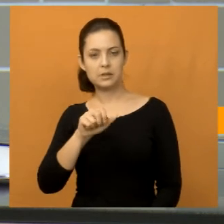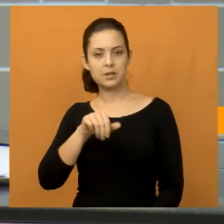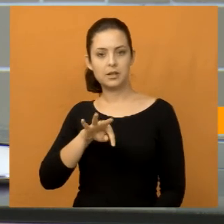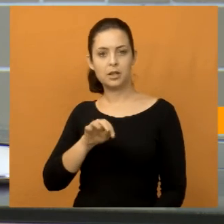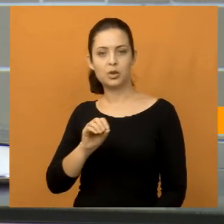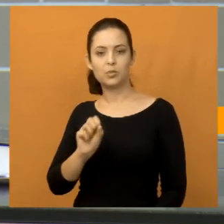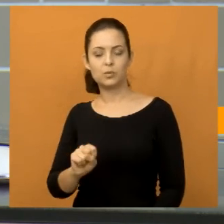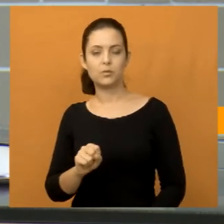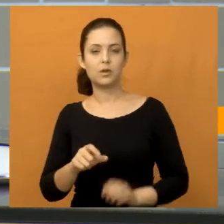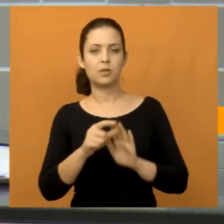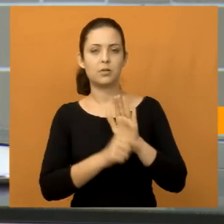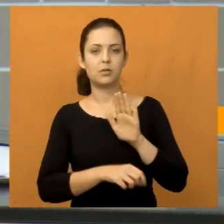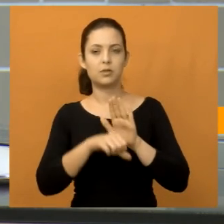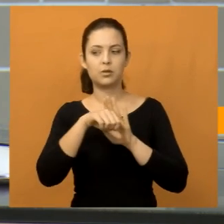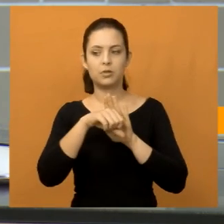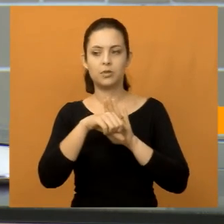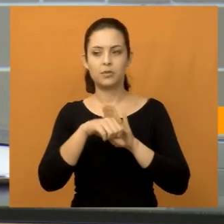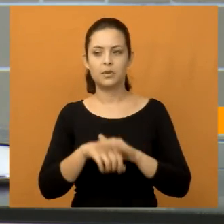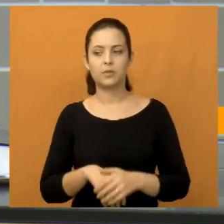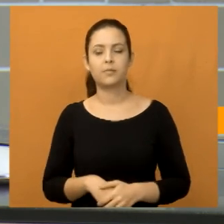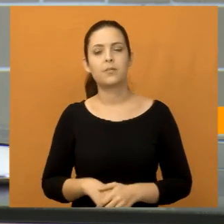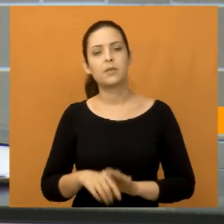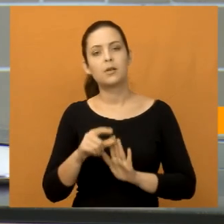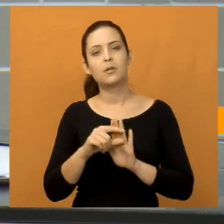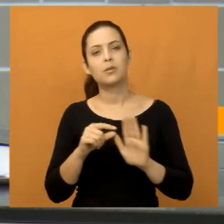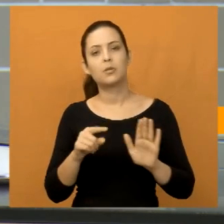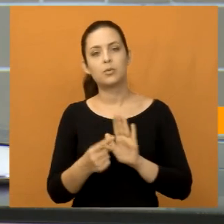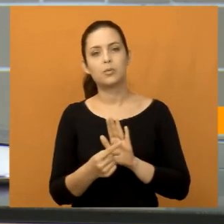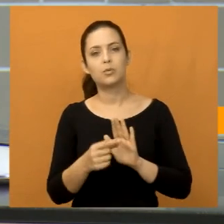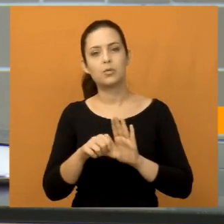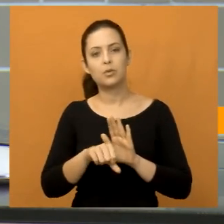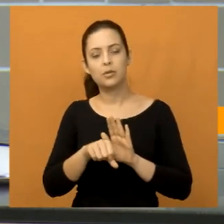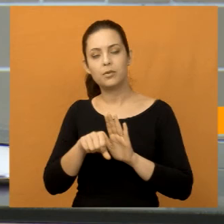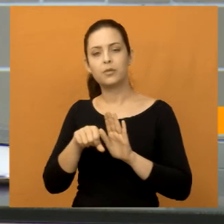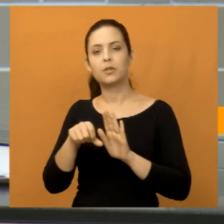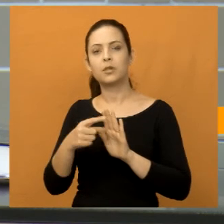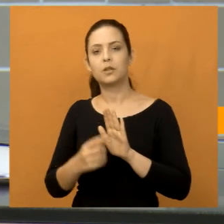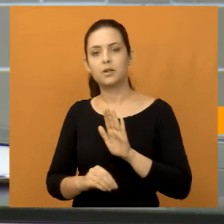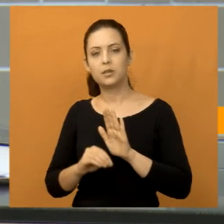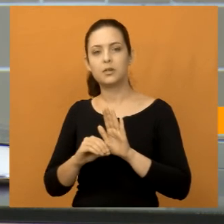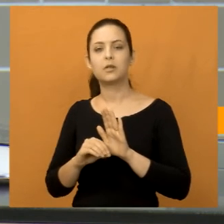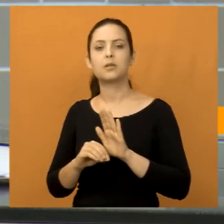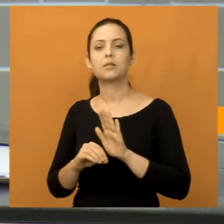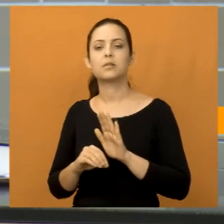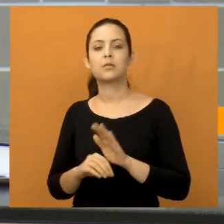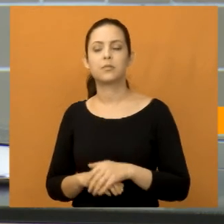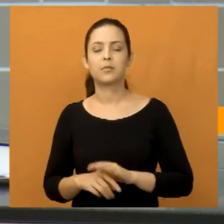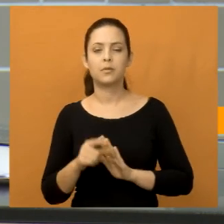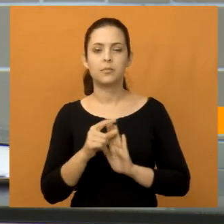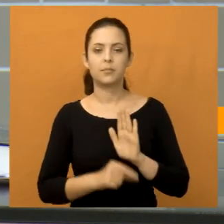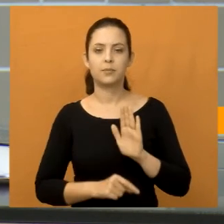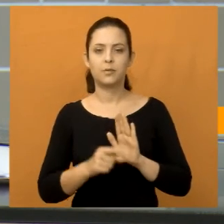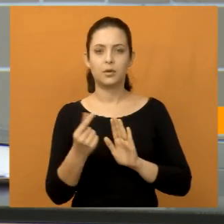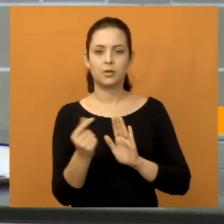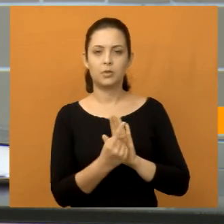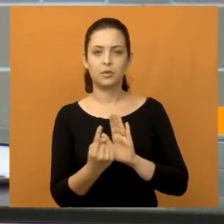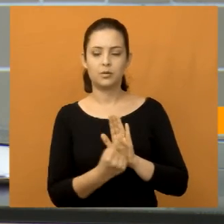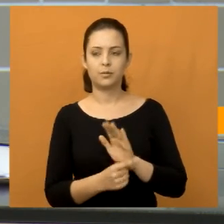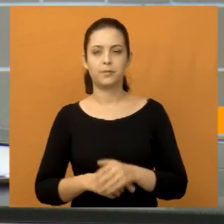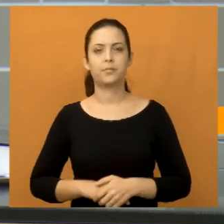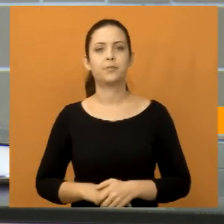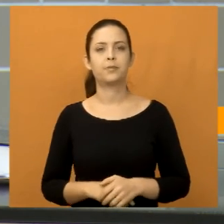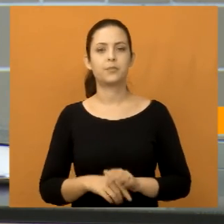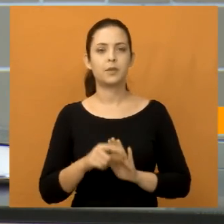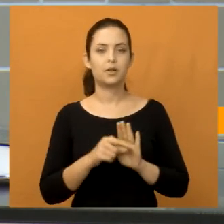Santos, artigo 9, incisos 1, 9, 10, artigo 11, inciso